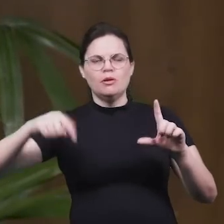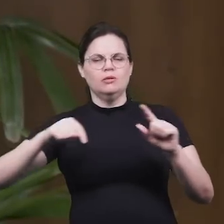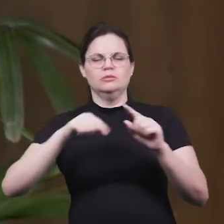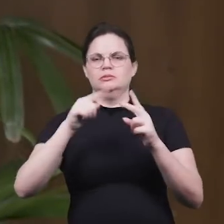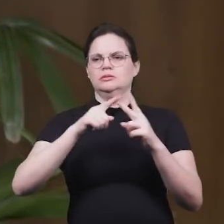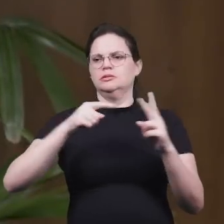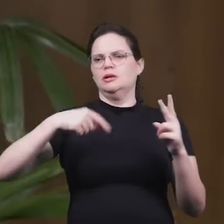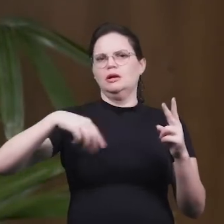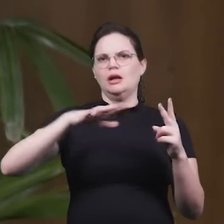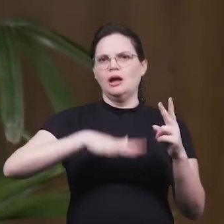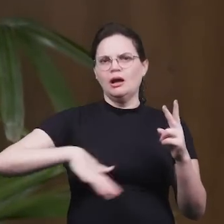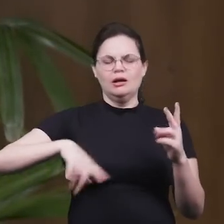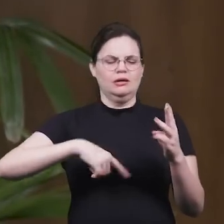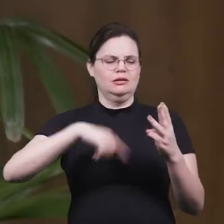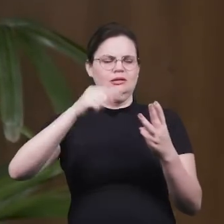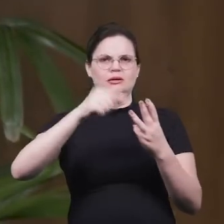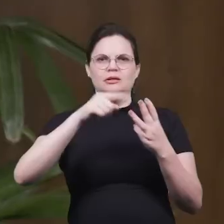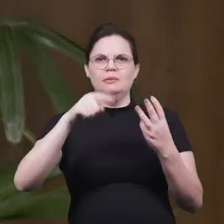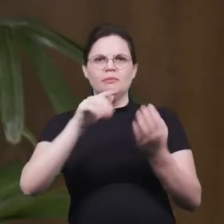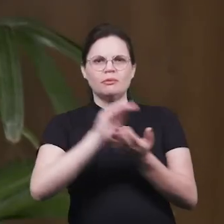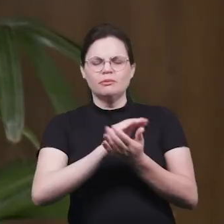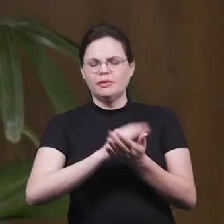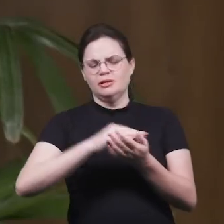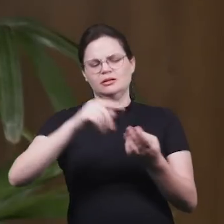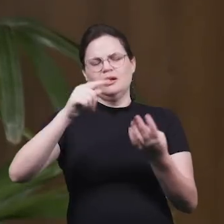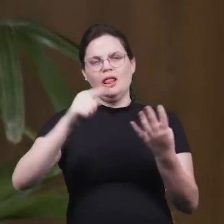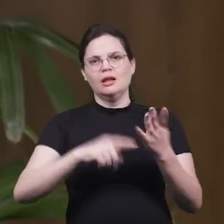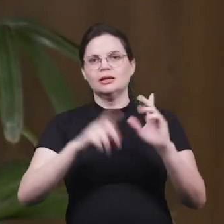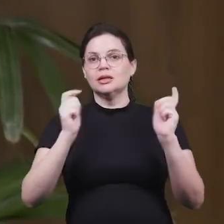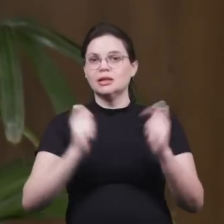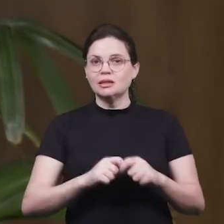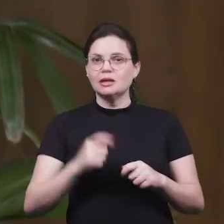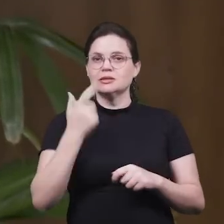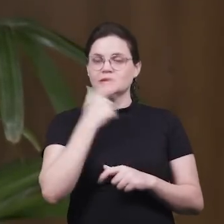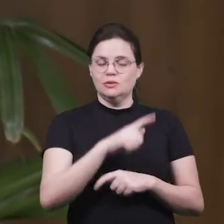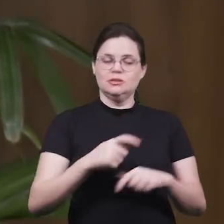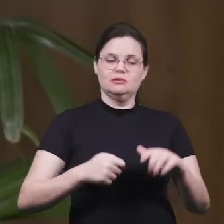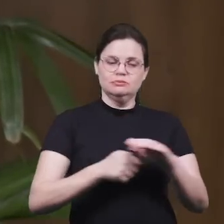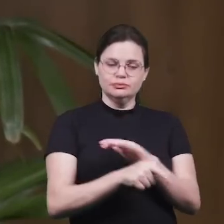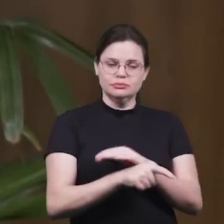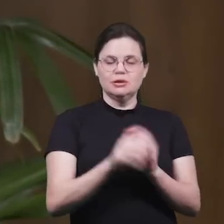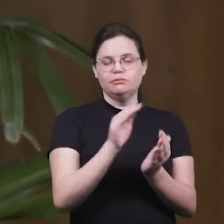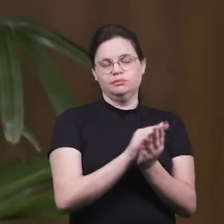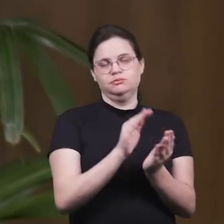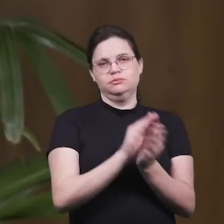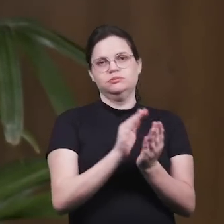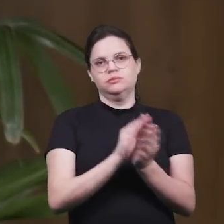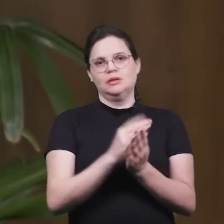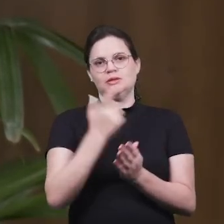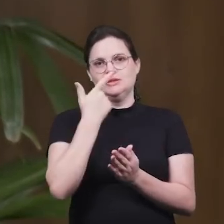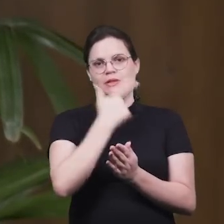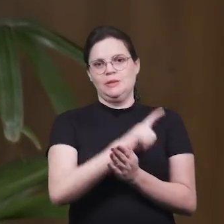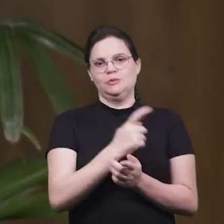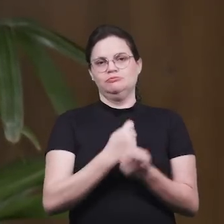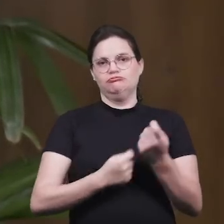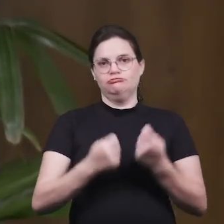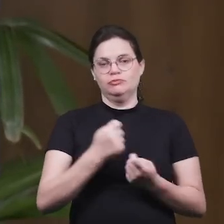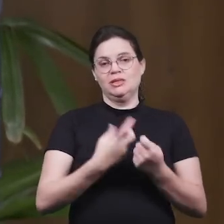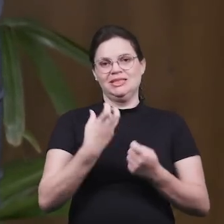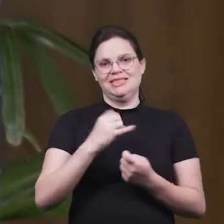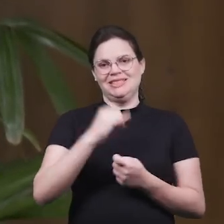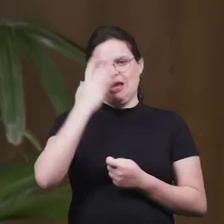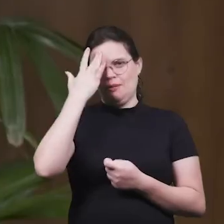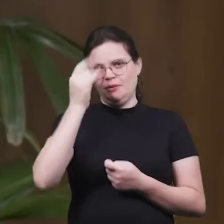poupança, que ajuda a acumular um pouquinho para poder dar essa facilidade. E se amanhã